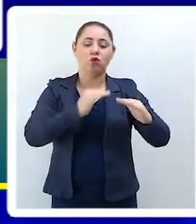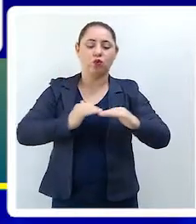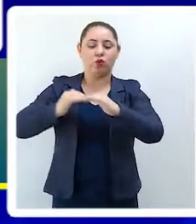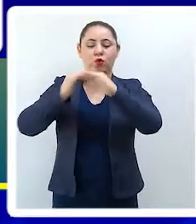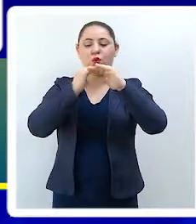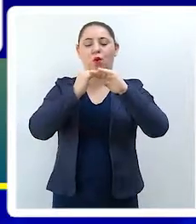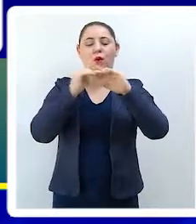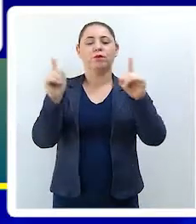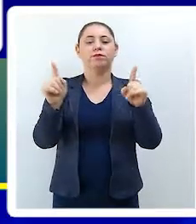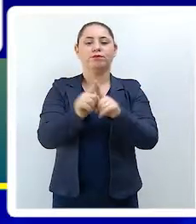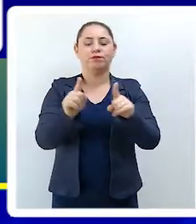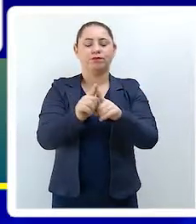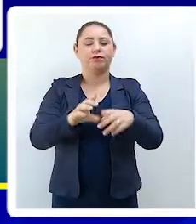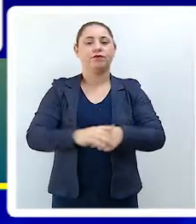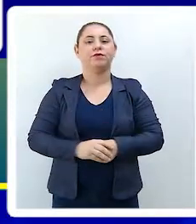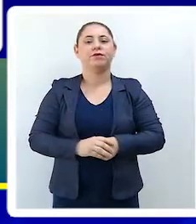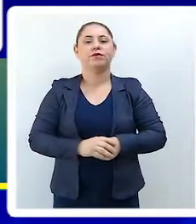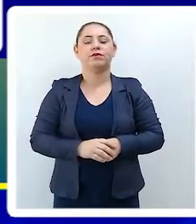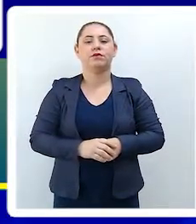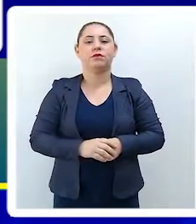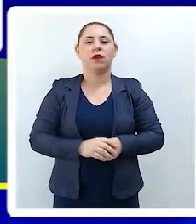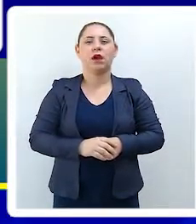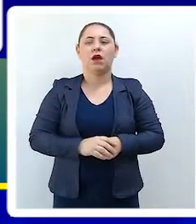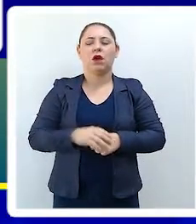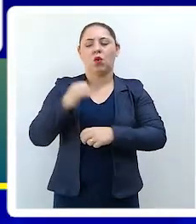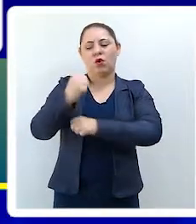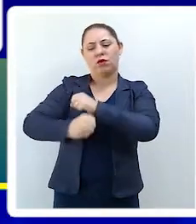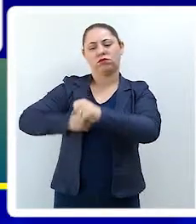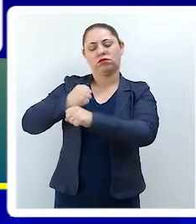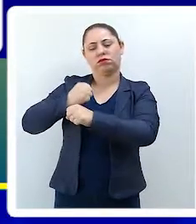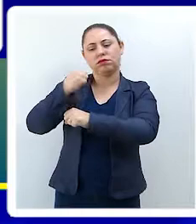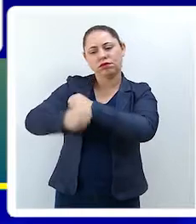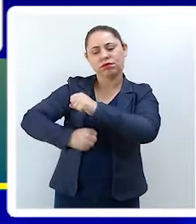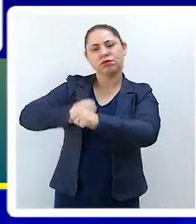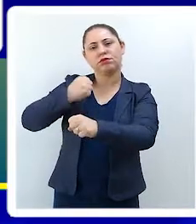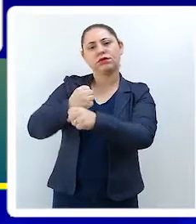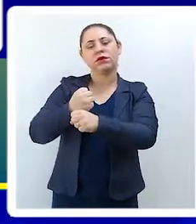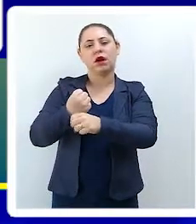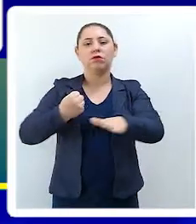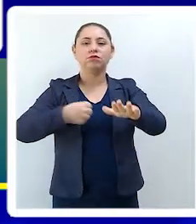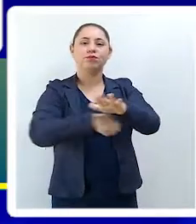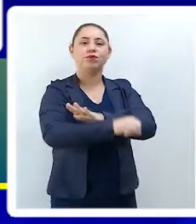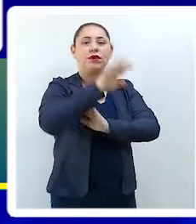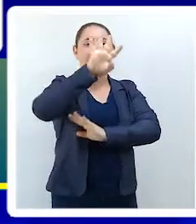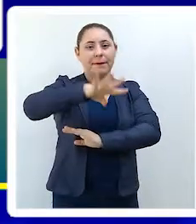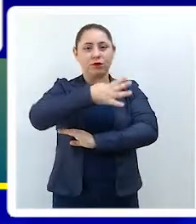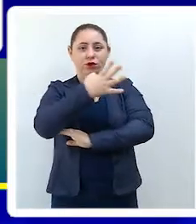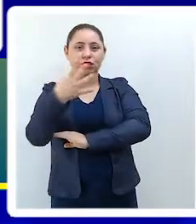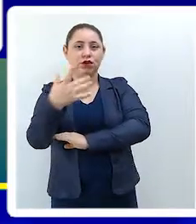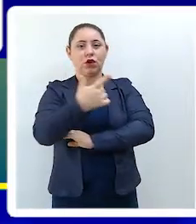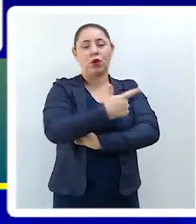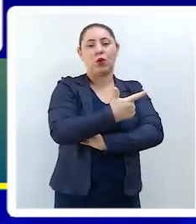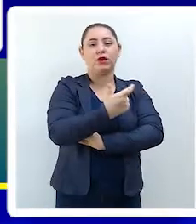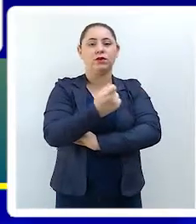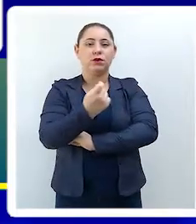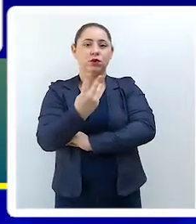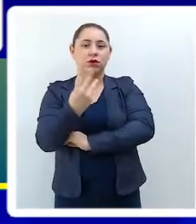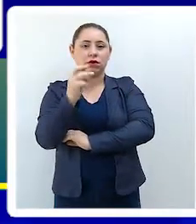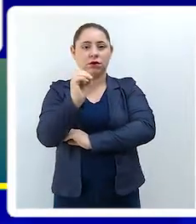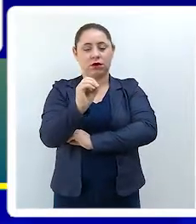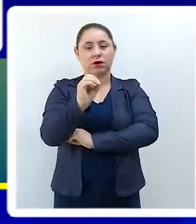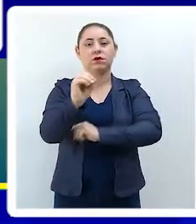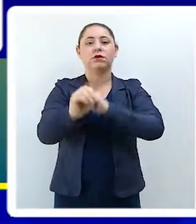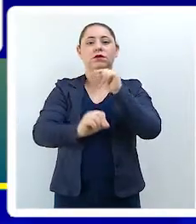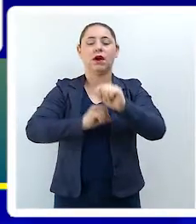mais igualitária. E nos próximos anos, a implementação da Agenda 2030,